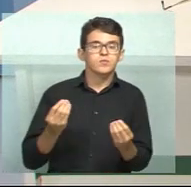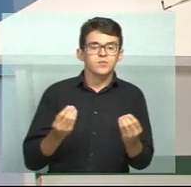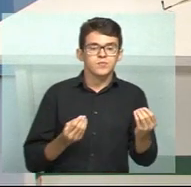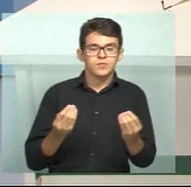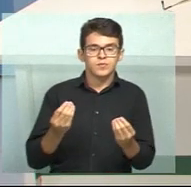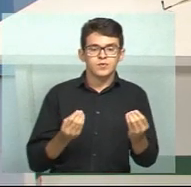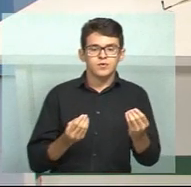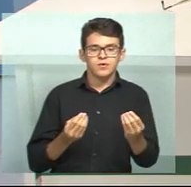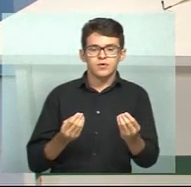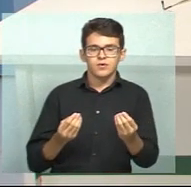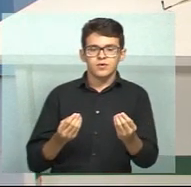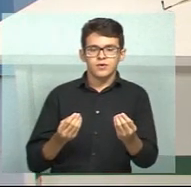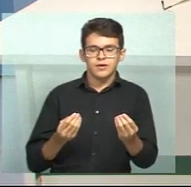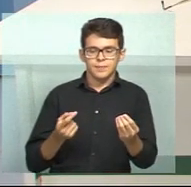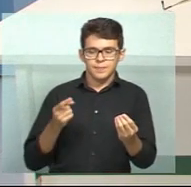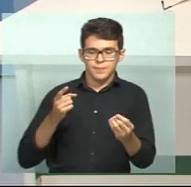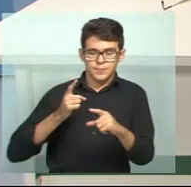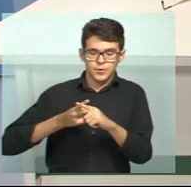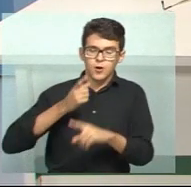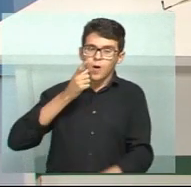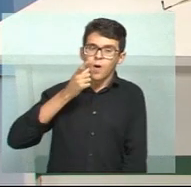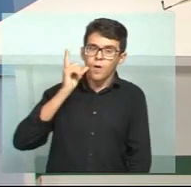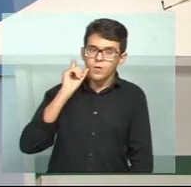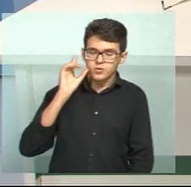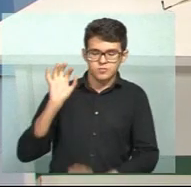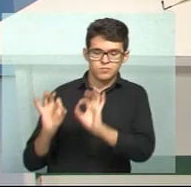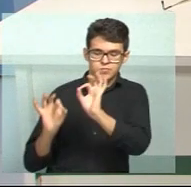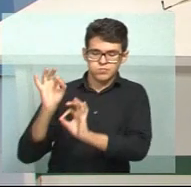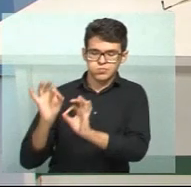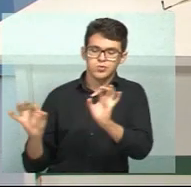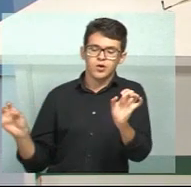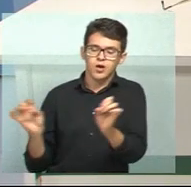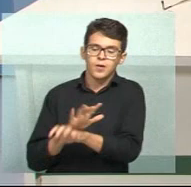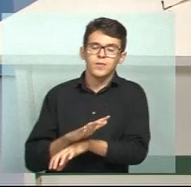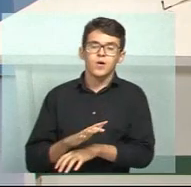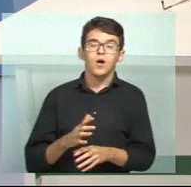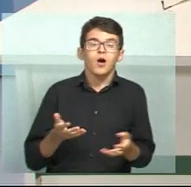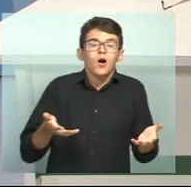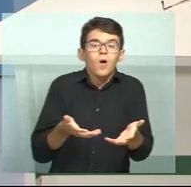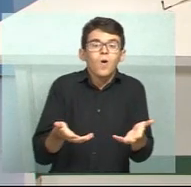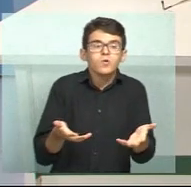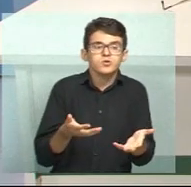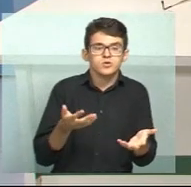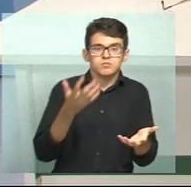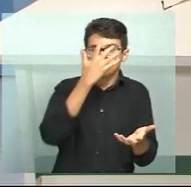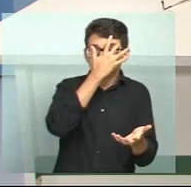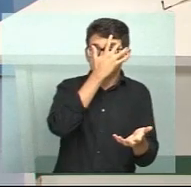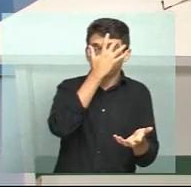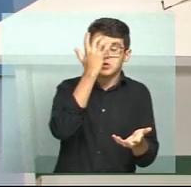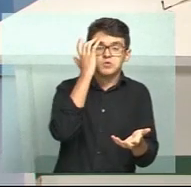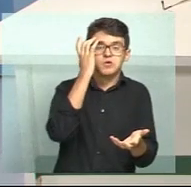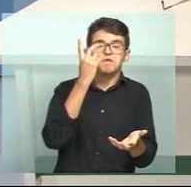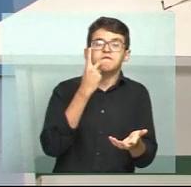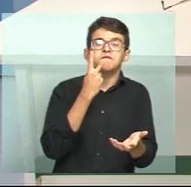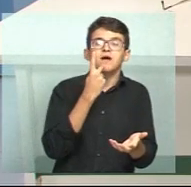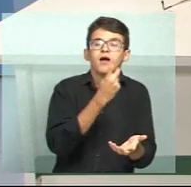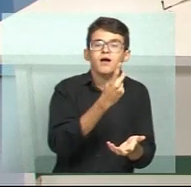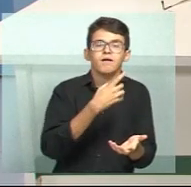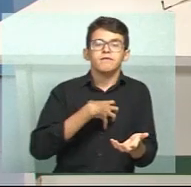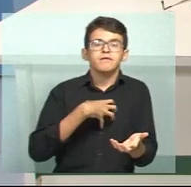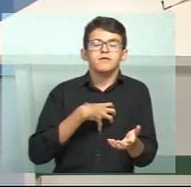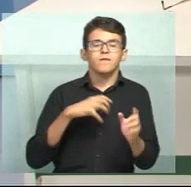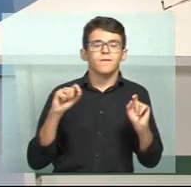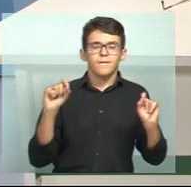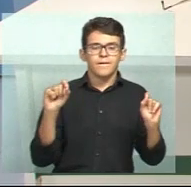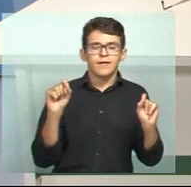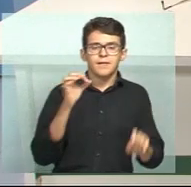O que foi dito um dia depois das decisões tomadas lá no Tribunal Regional Federal do Rio Grande do Sul,